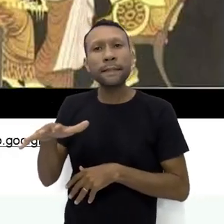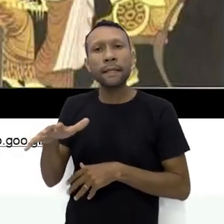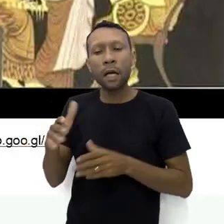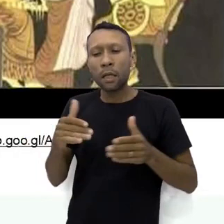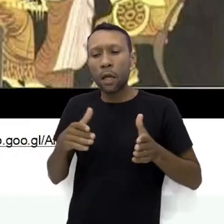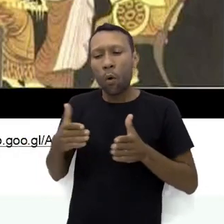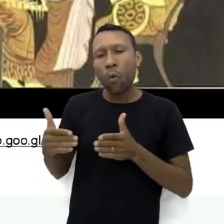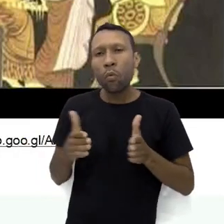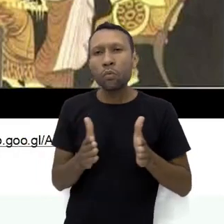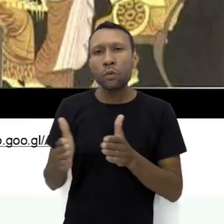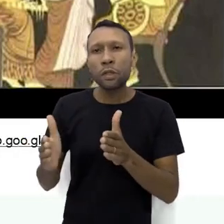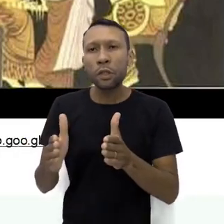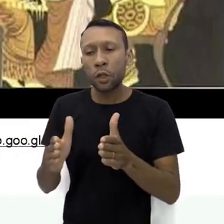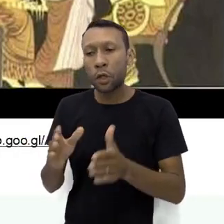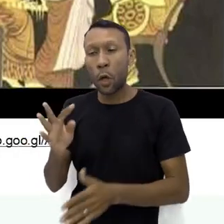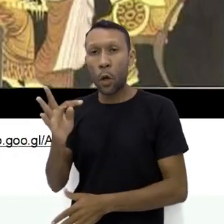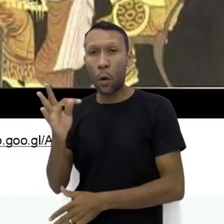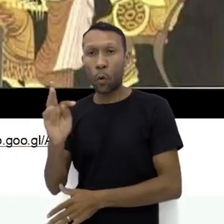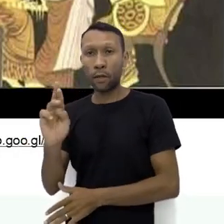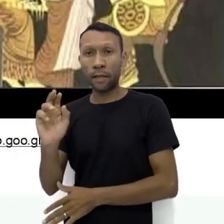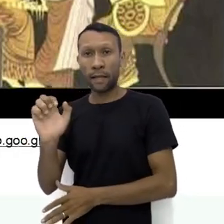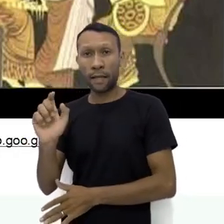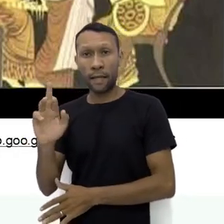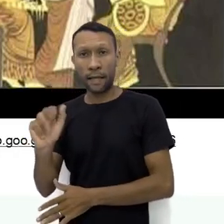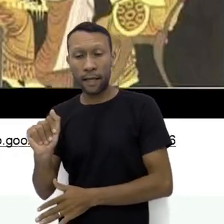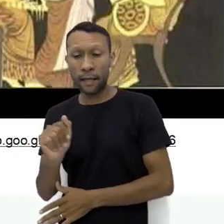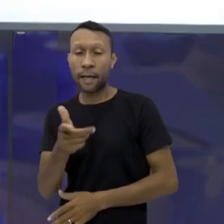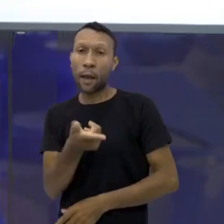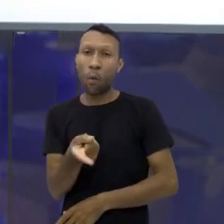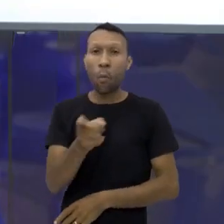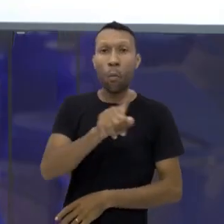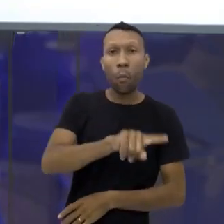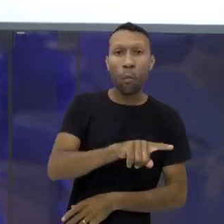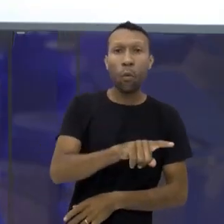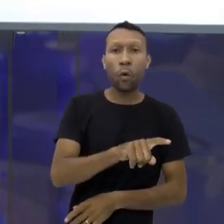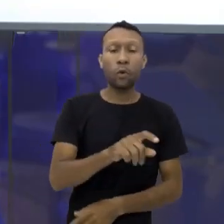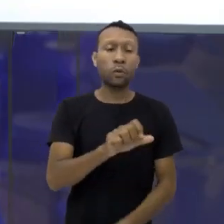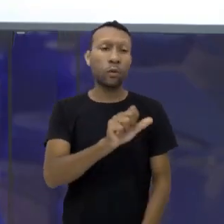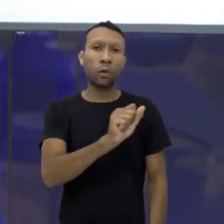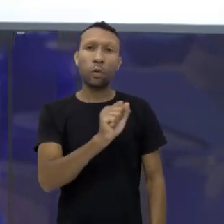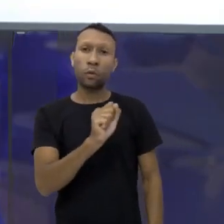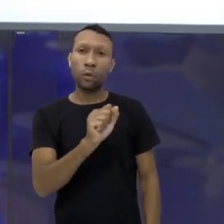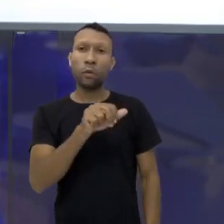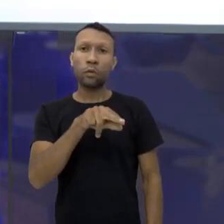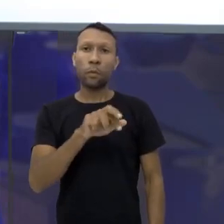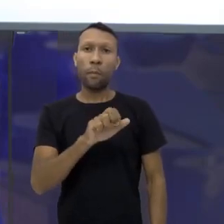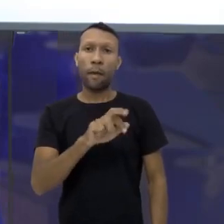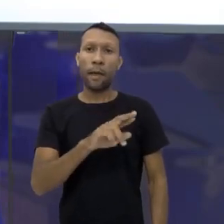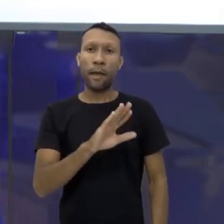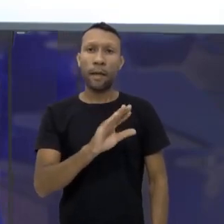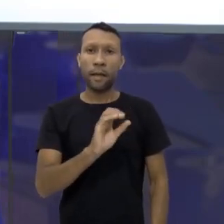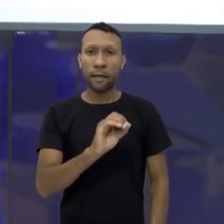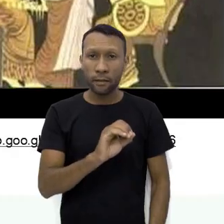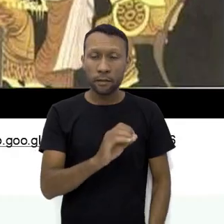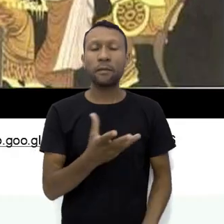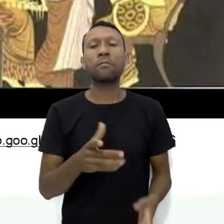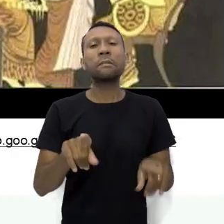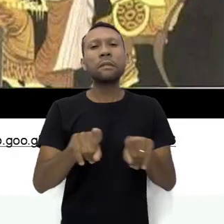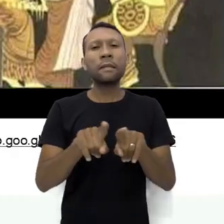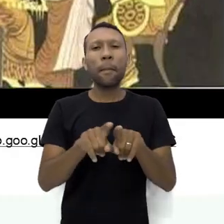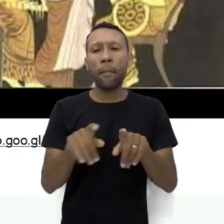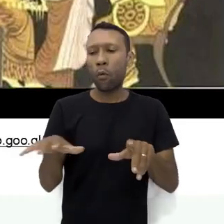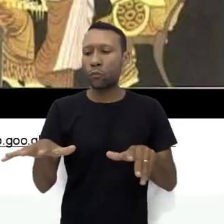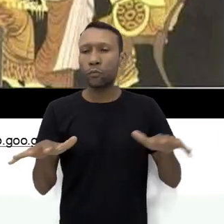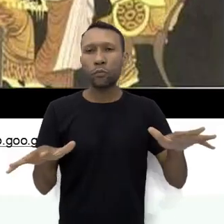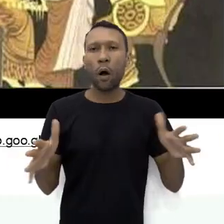rios Tigres e Eufrates, habitavam os povos sumérios e assírios e também os babilônios. E nesse